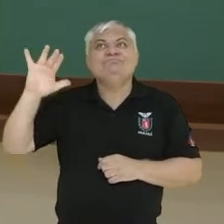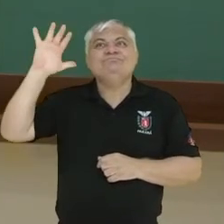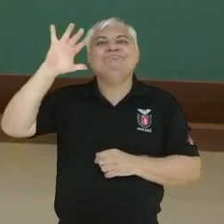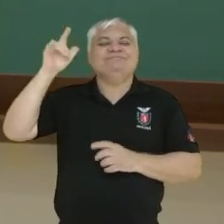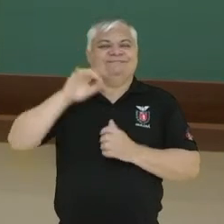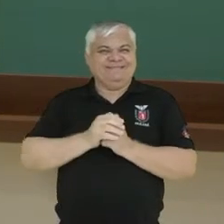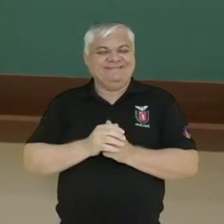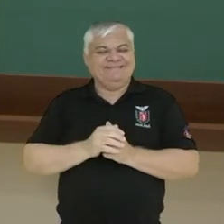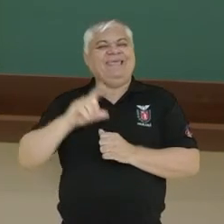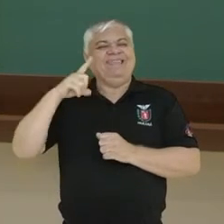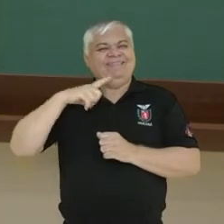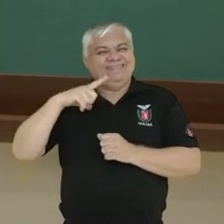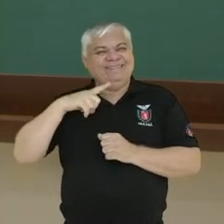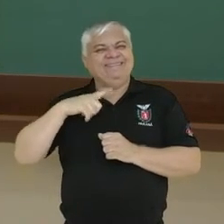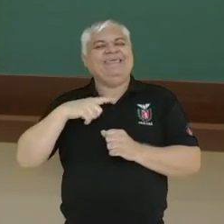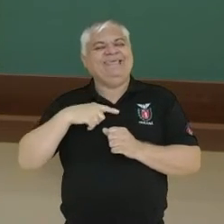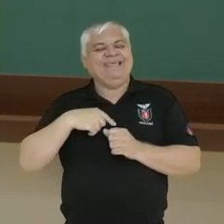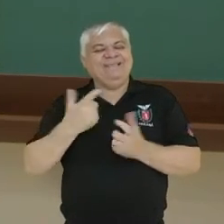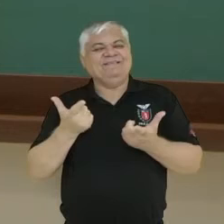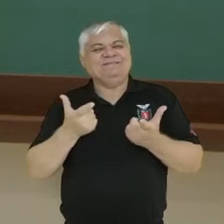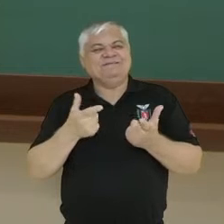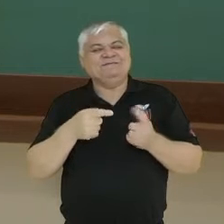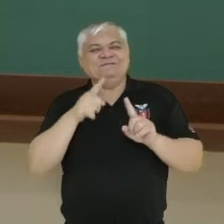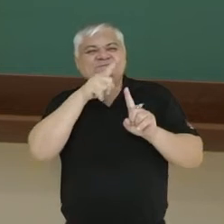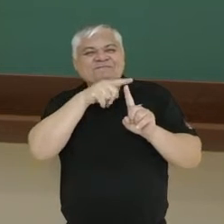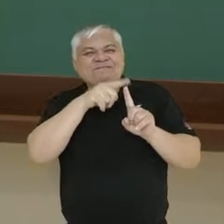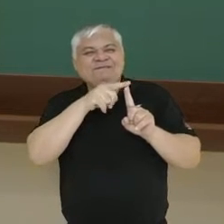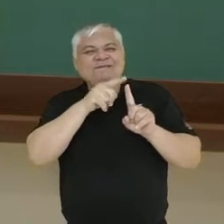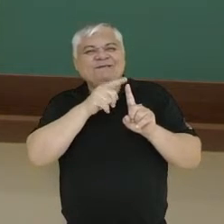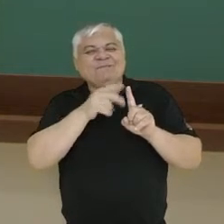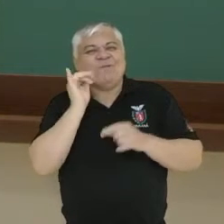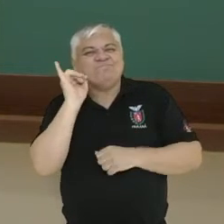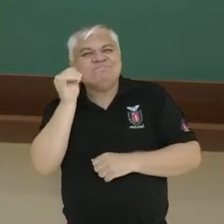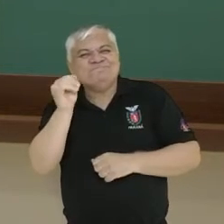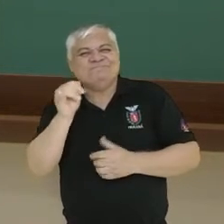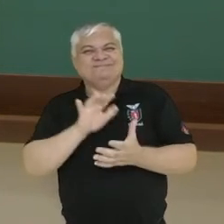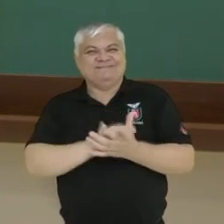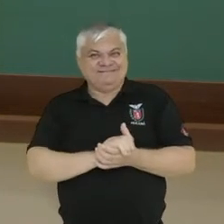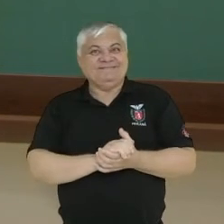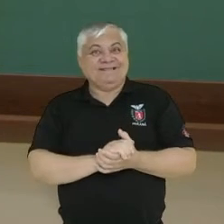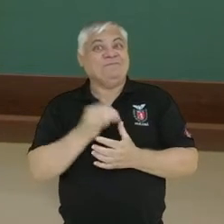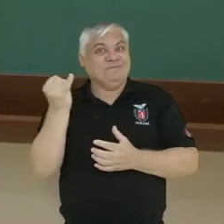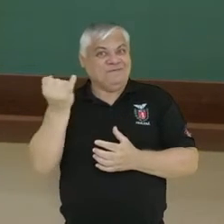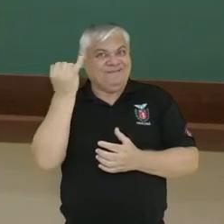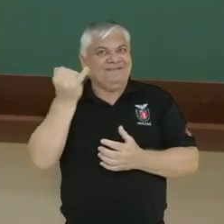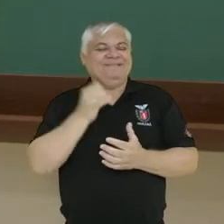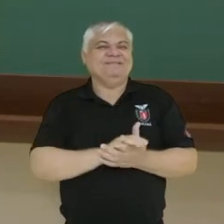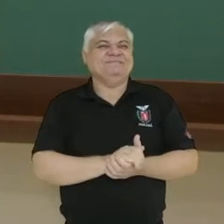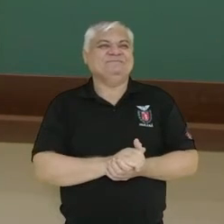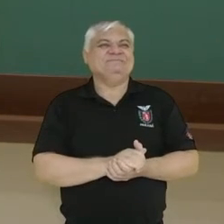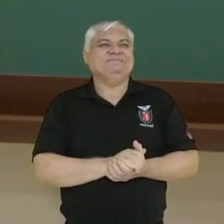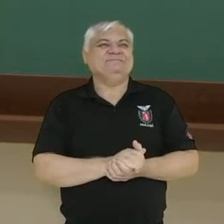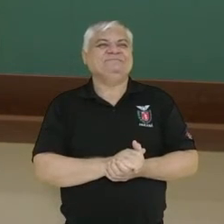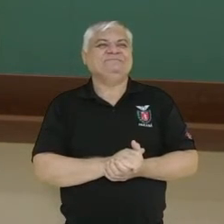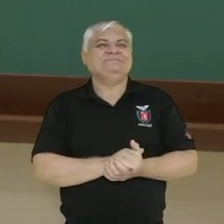existe toda uma forma, né, de contar ali os causos, né? Isso é bem importante, tá